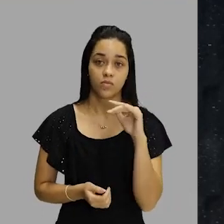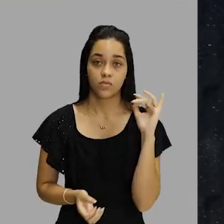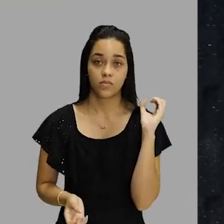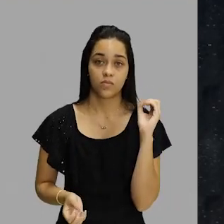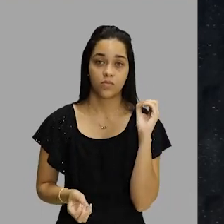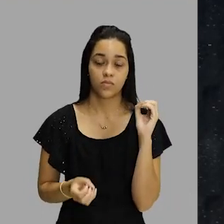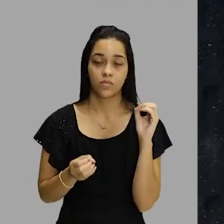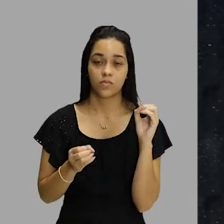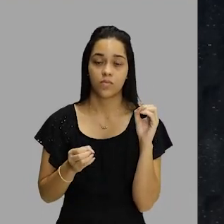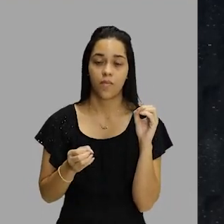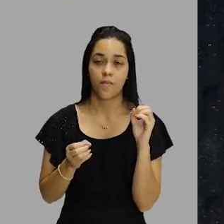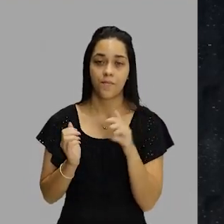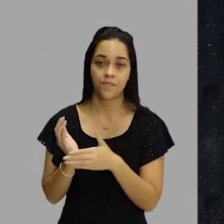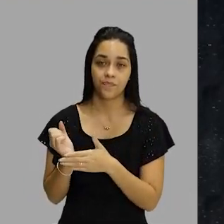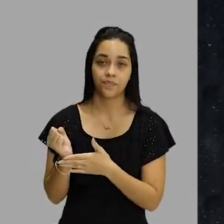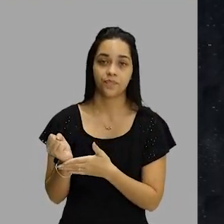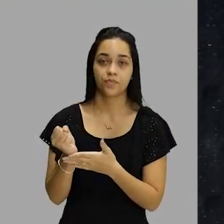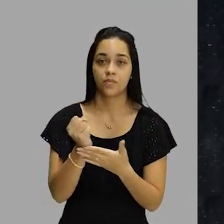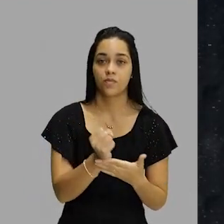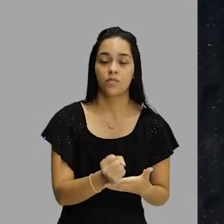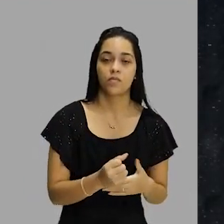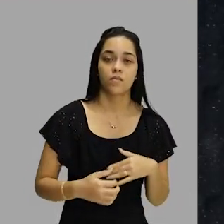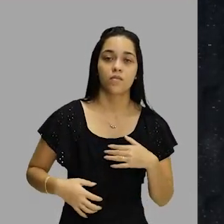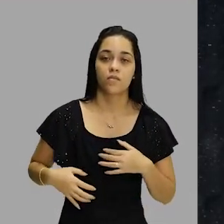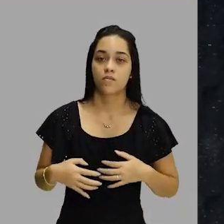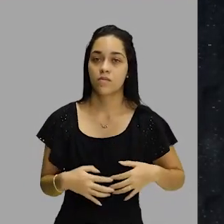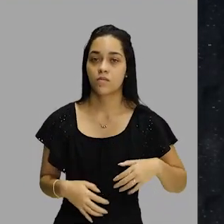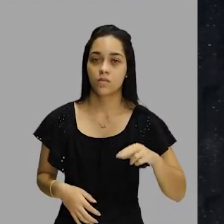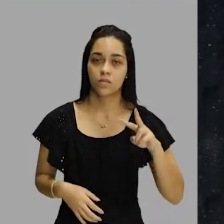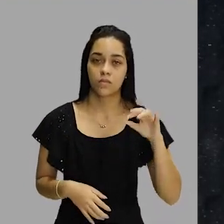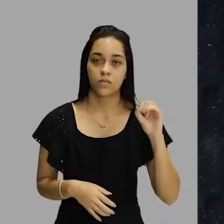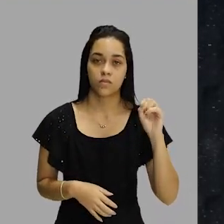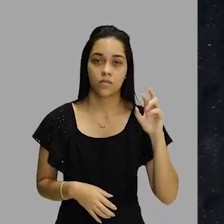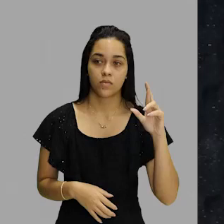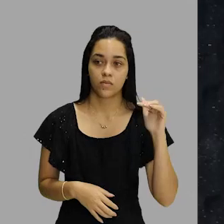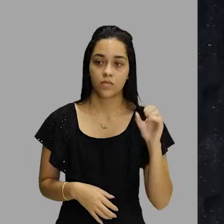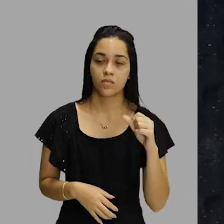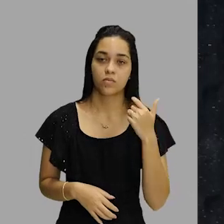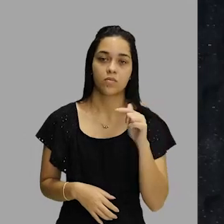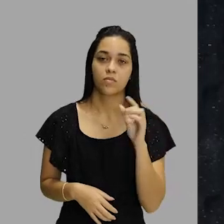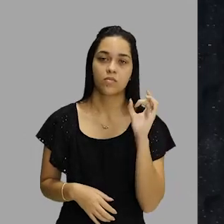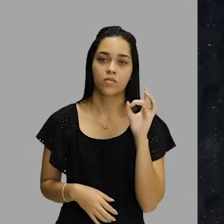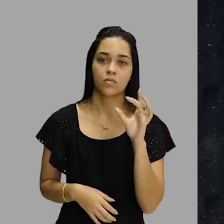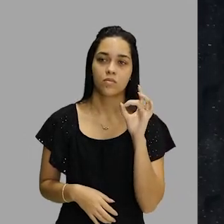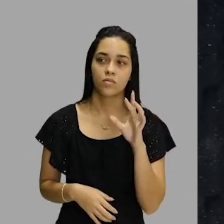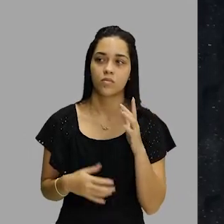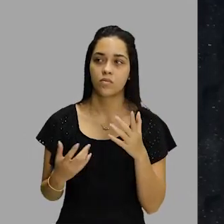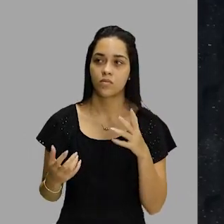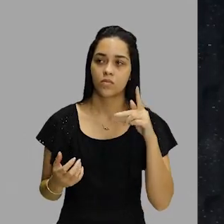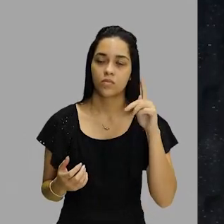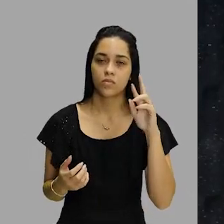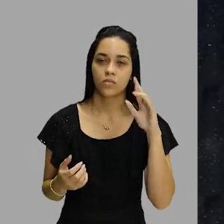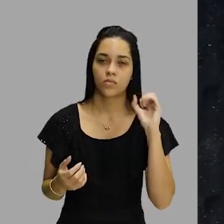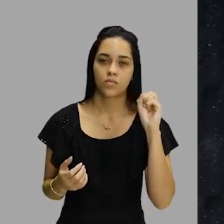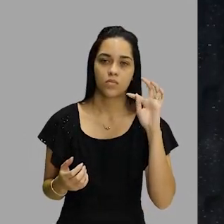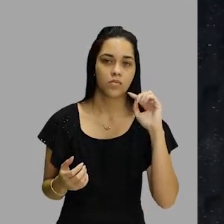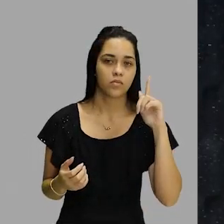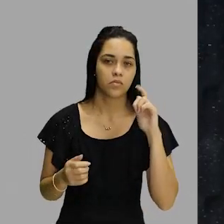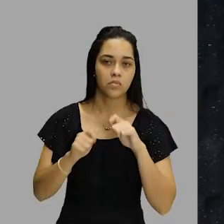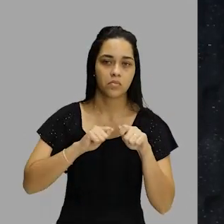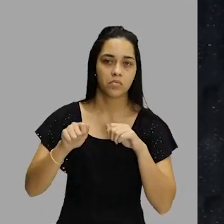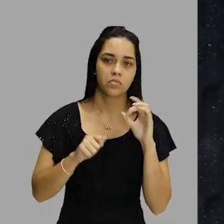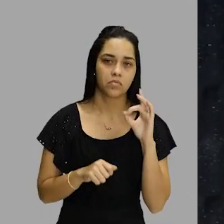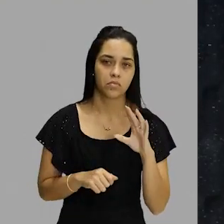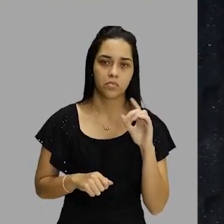formar os nossos órgãos, das nossas vísceras. Mas não existe apenas a peristalse, né? Que é controlada